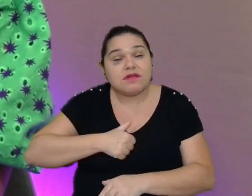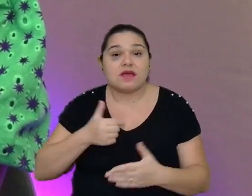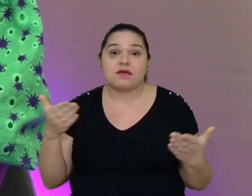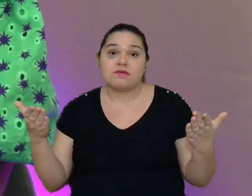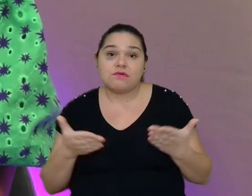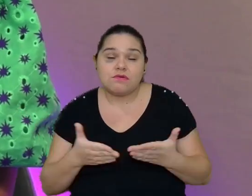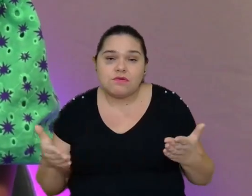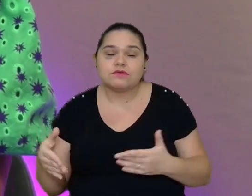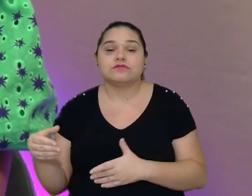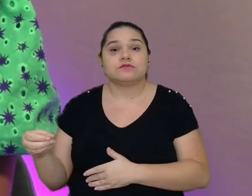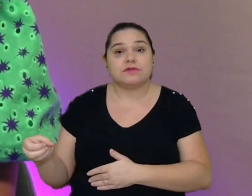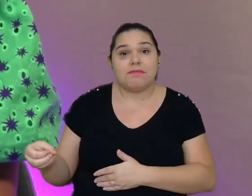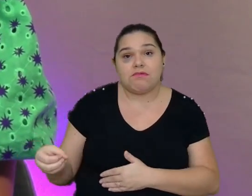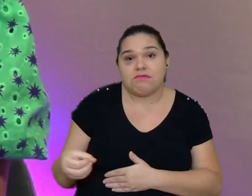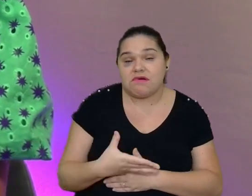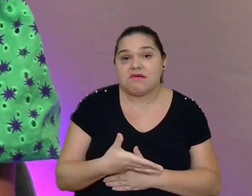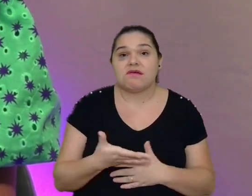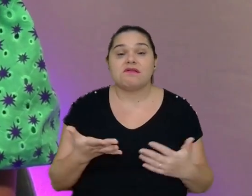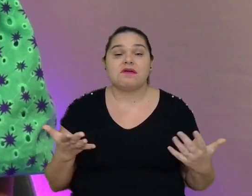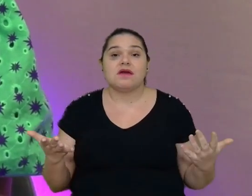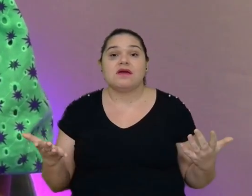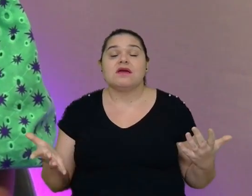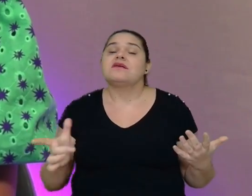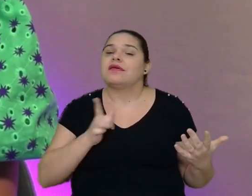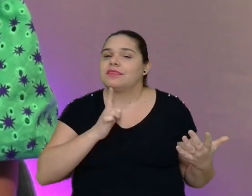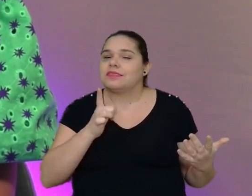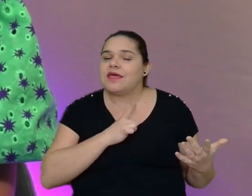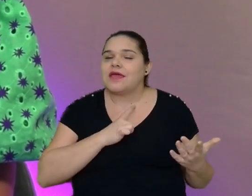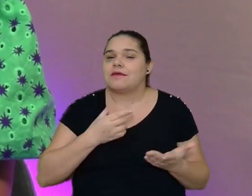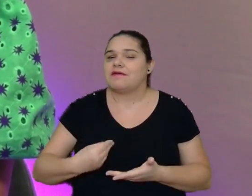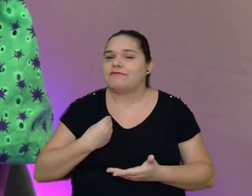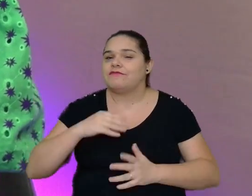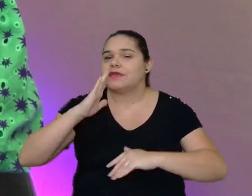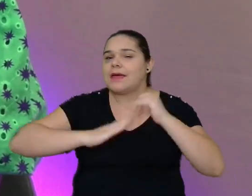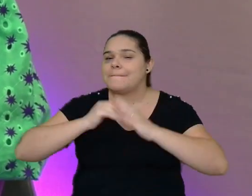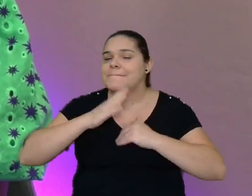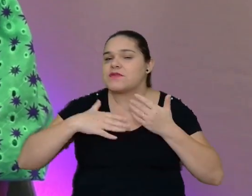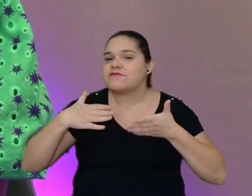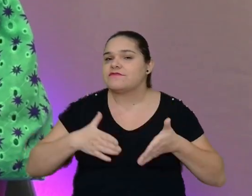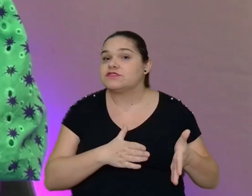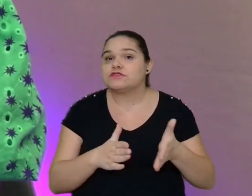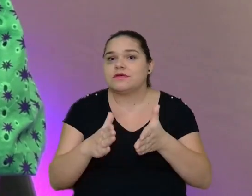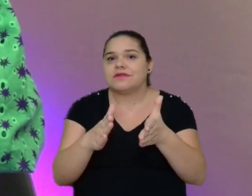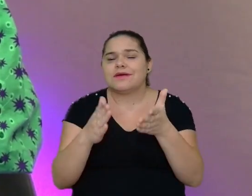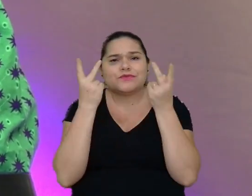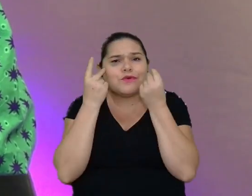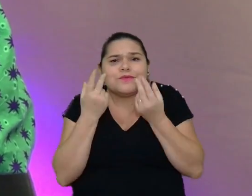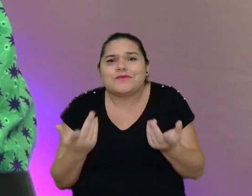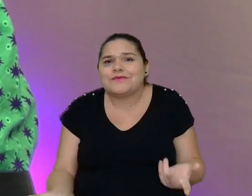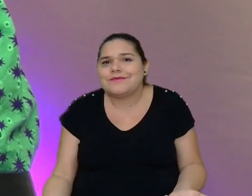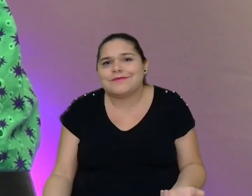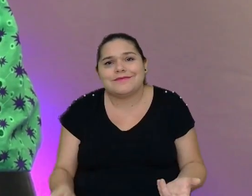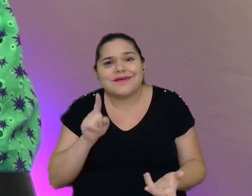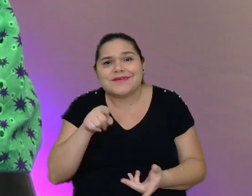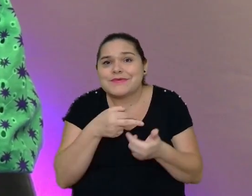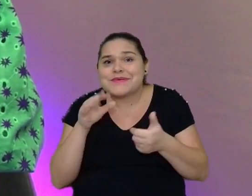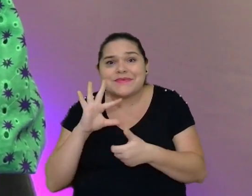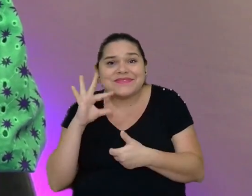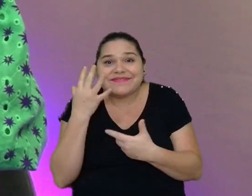contemporânea, que, enfim, tem uma carreira profissional, está muito comum, né? É o que está acontecendo.